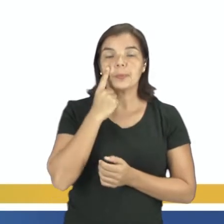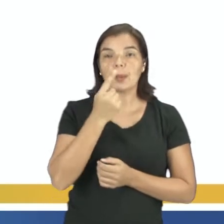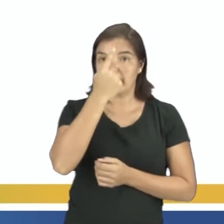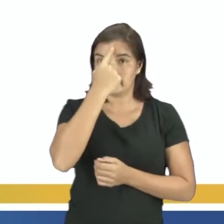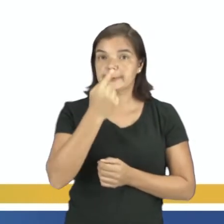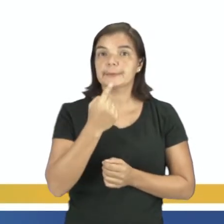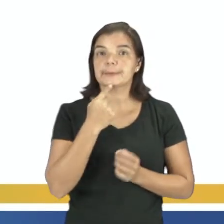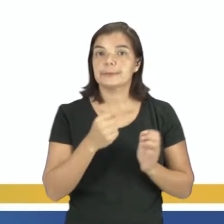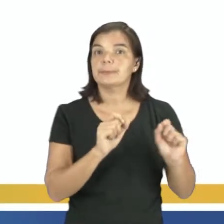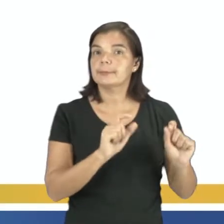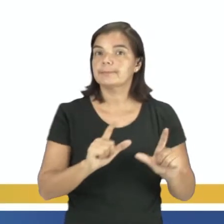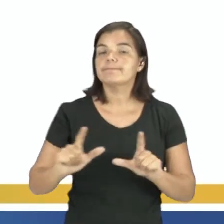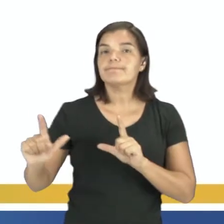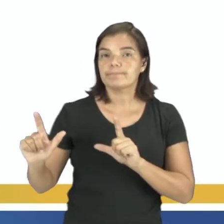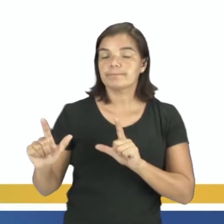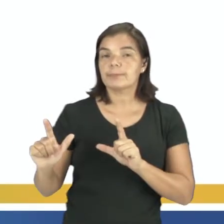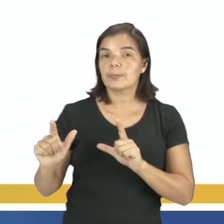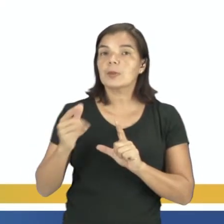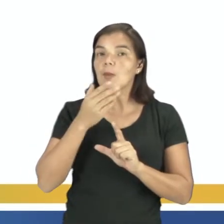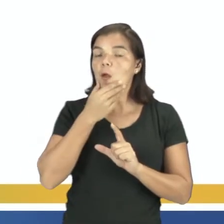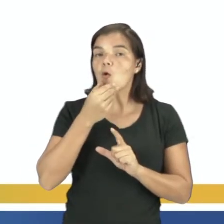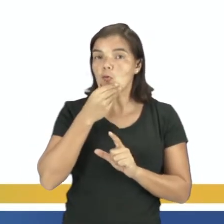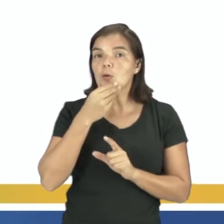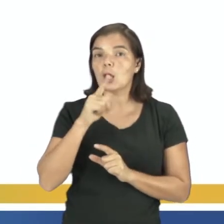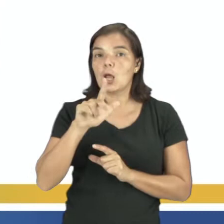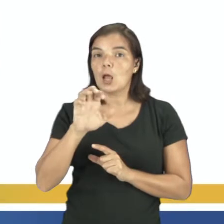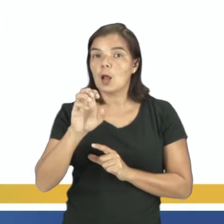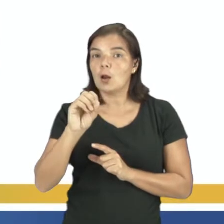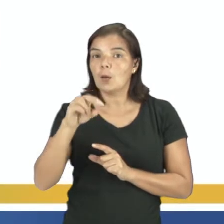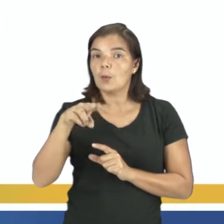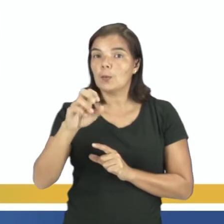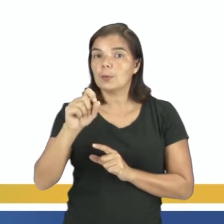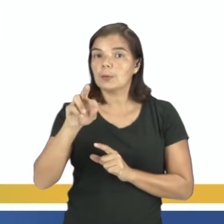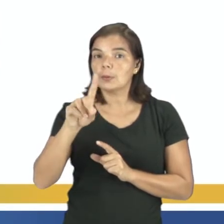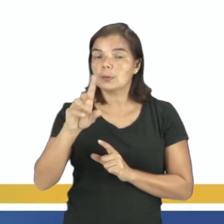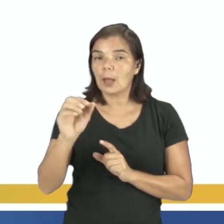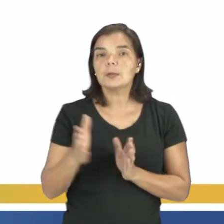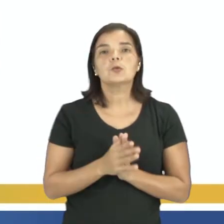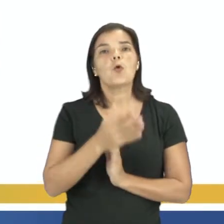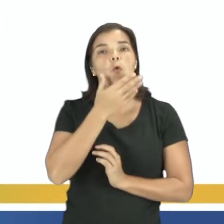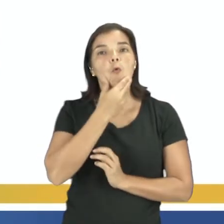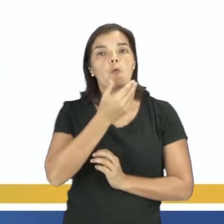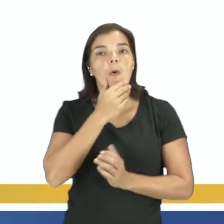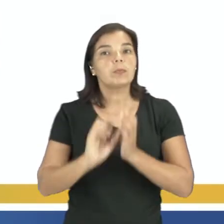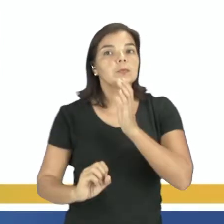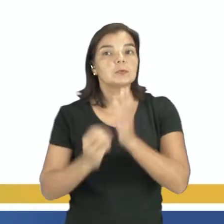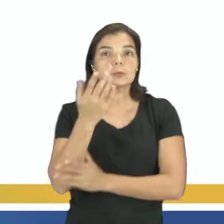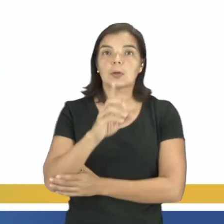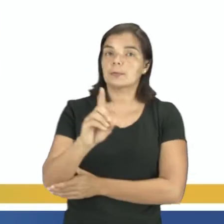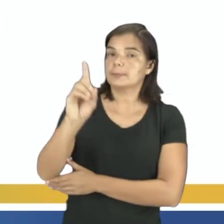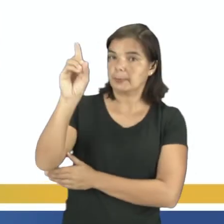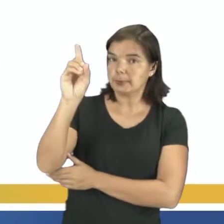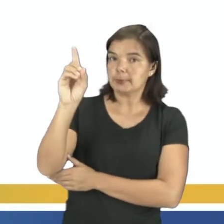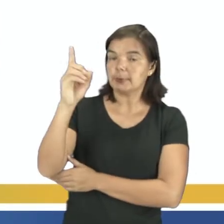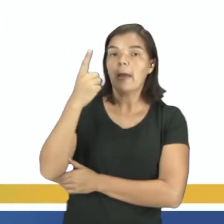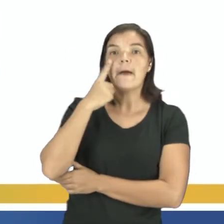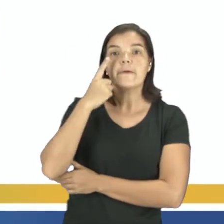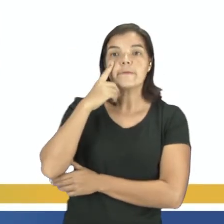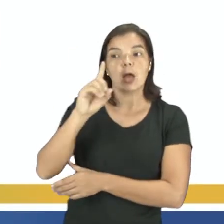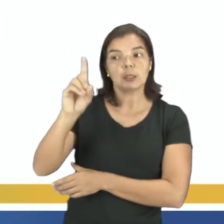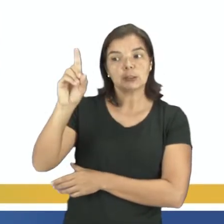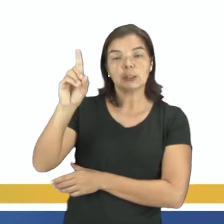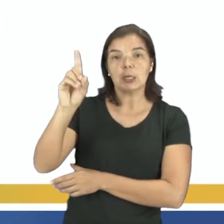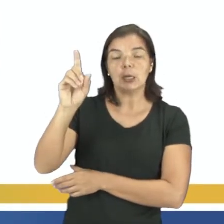imagem aqui, ó. Isso é Leonardo da Vinci, é um clássico. Por exemplo, o ser humano foi criado por Deus. Ó, vejam que Deus